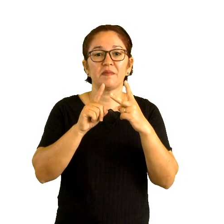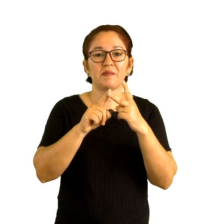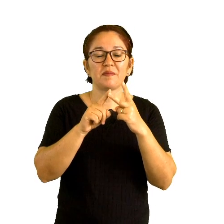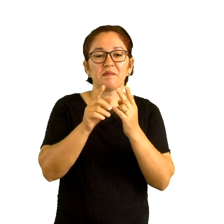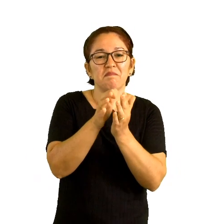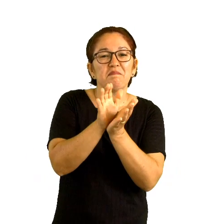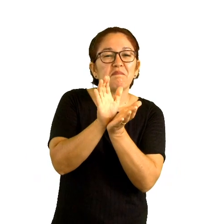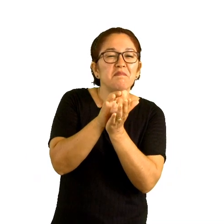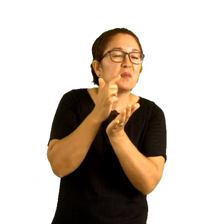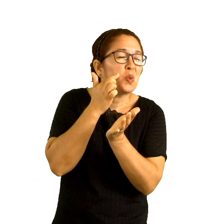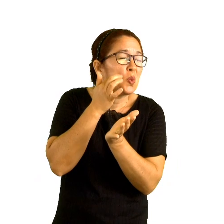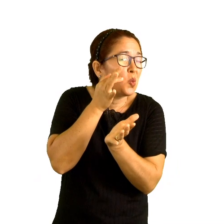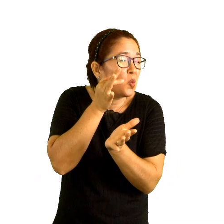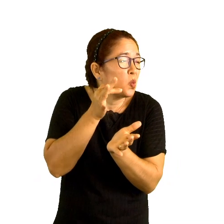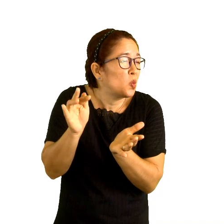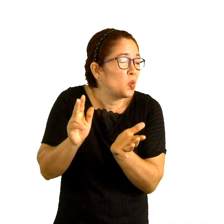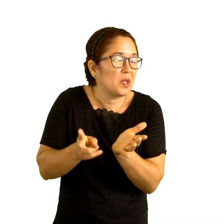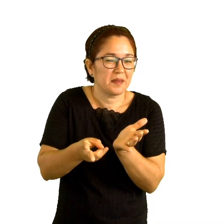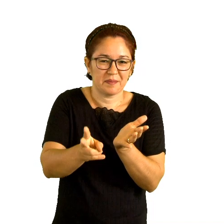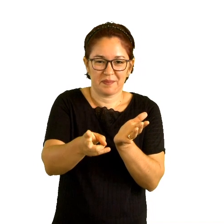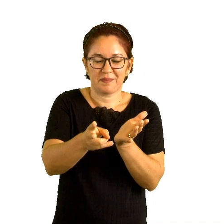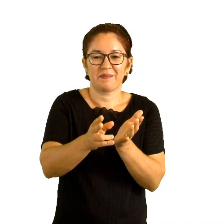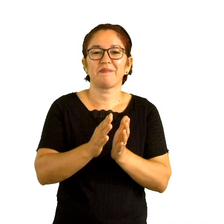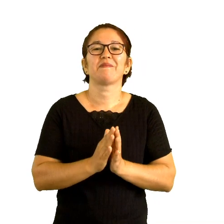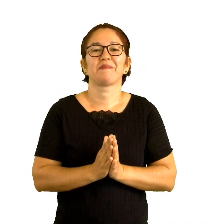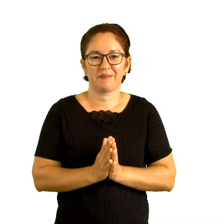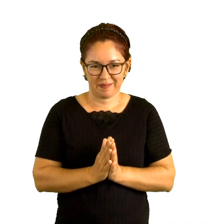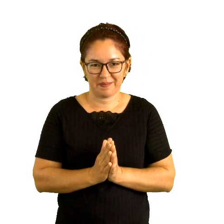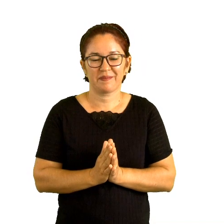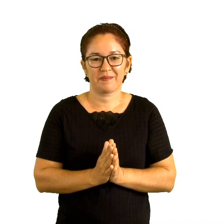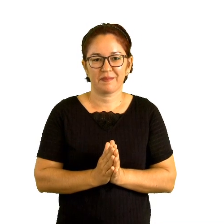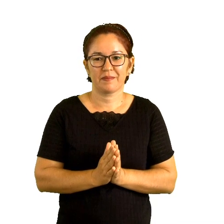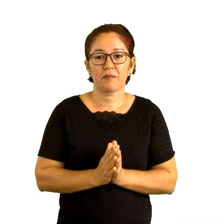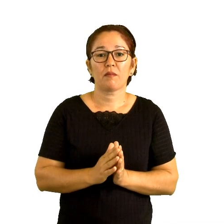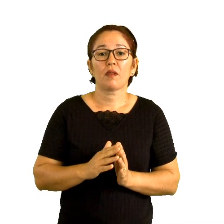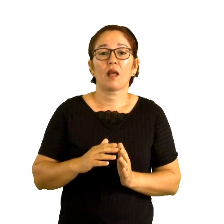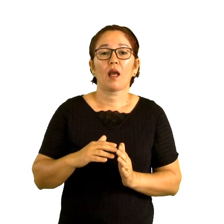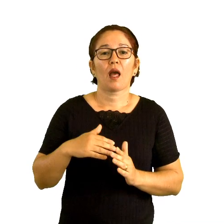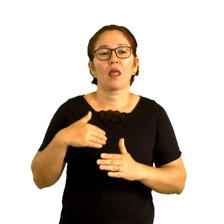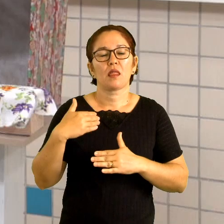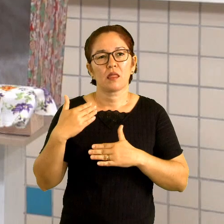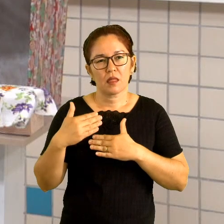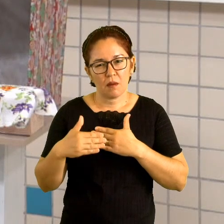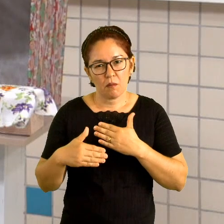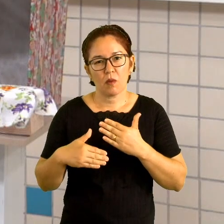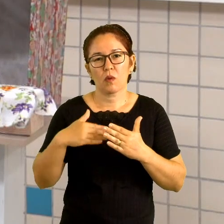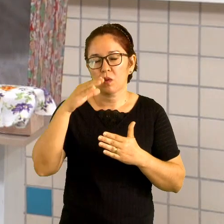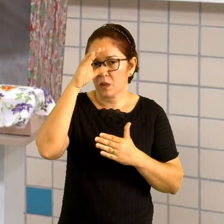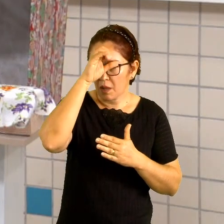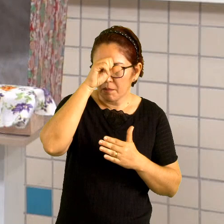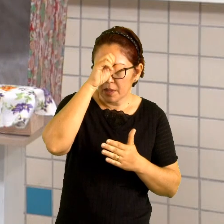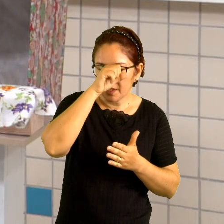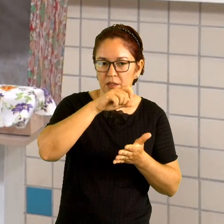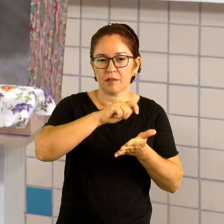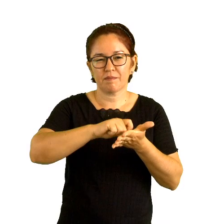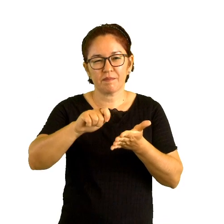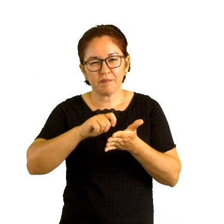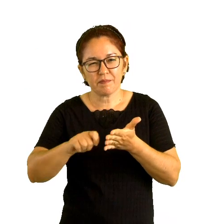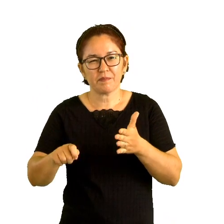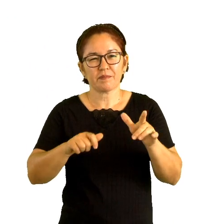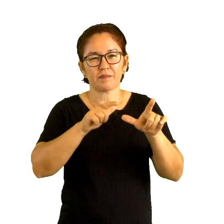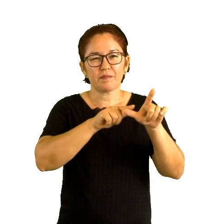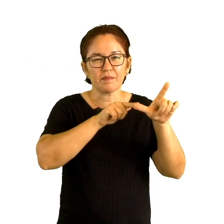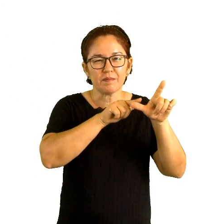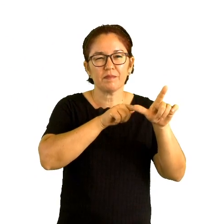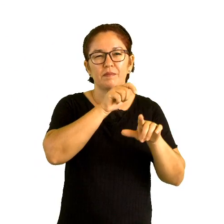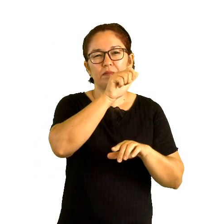ainda doía, de Ana Terra. Nas outras aulas seguintes, nós trabalhamos a escrita por meio do alfabeto, apresentando